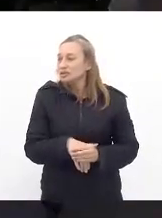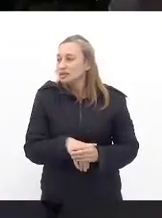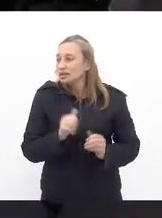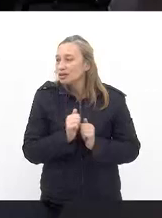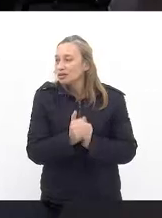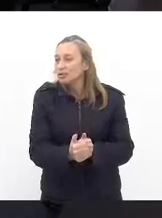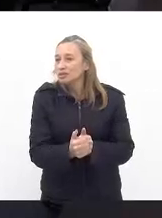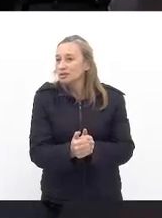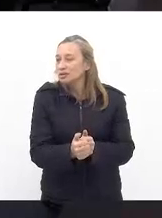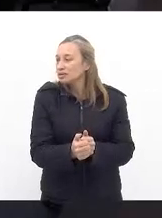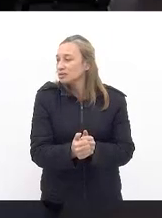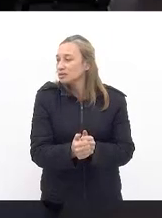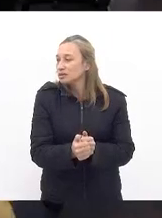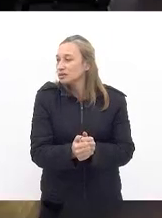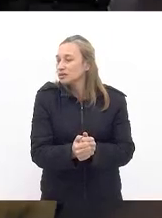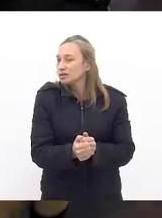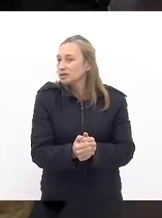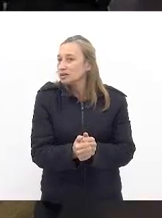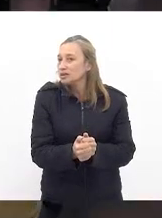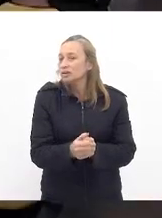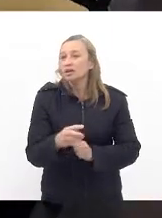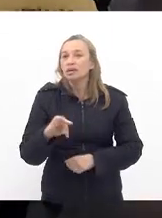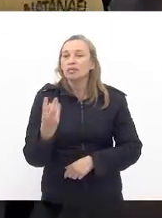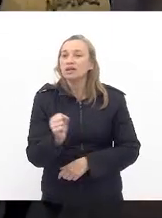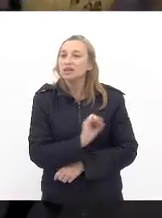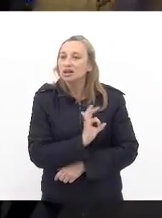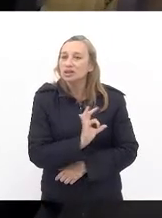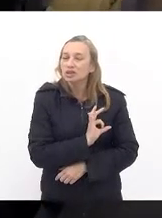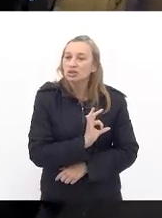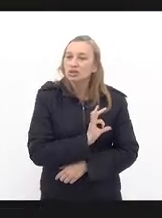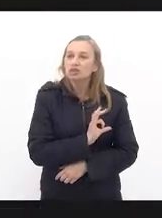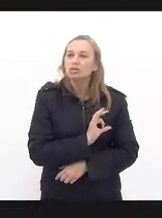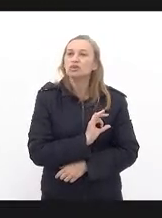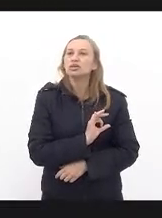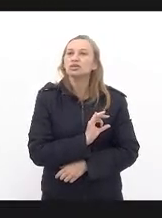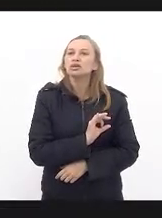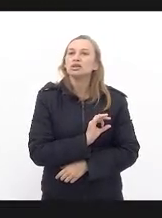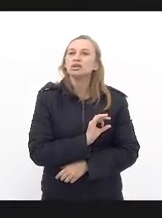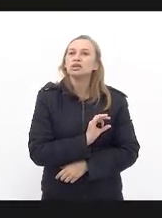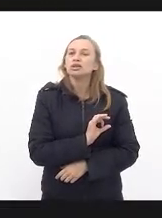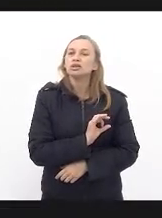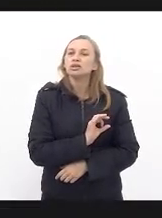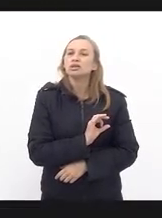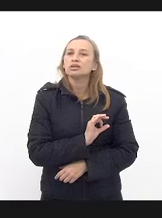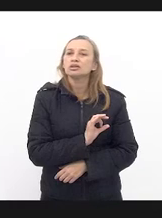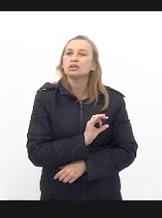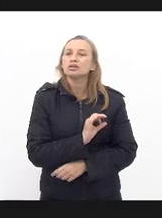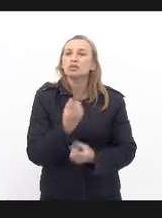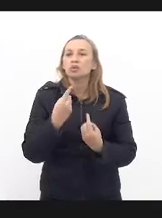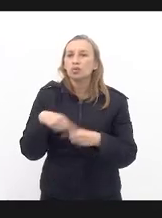acompanhando as companheira Marta Rocha Marta Rocha